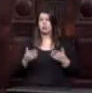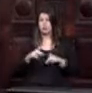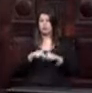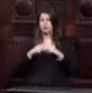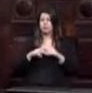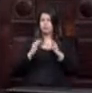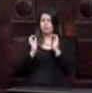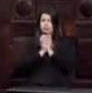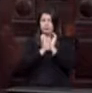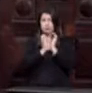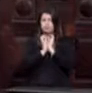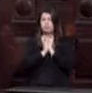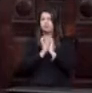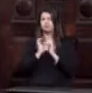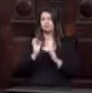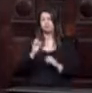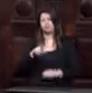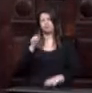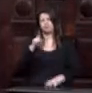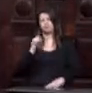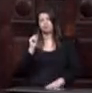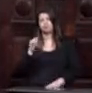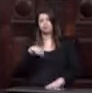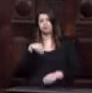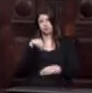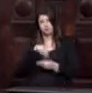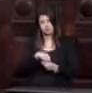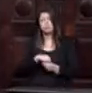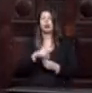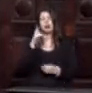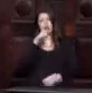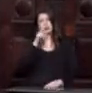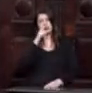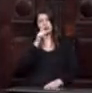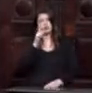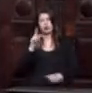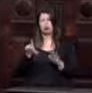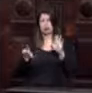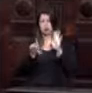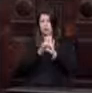bancada decidiu destacar essa votação para garantir no texto da lei,